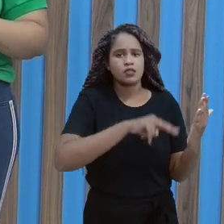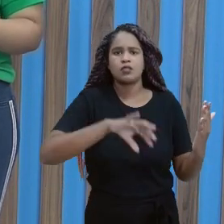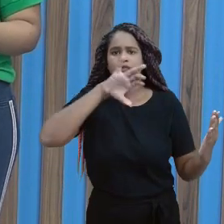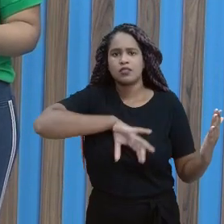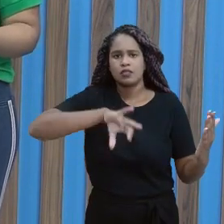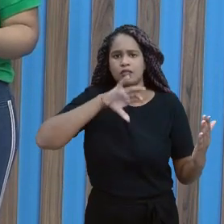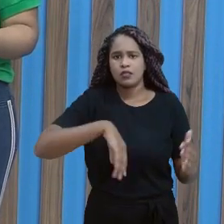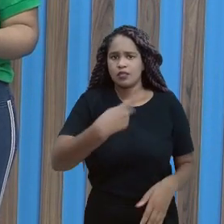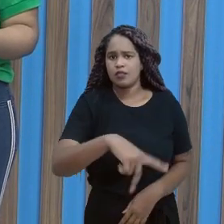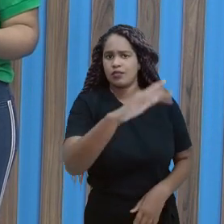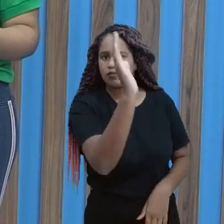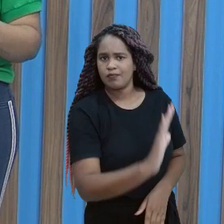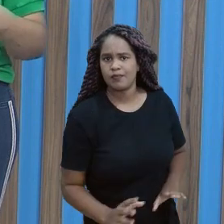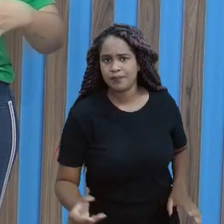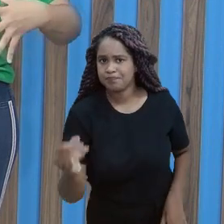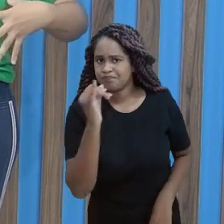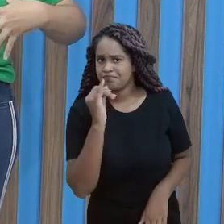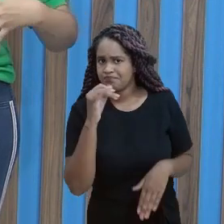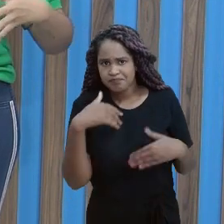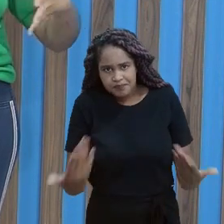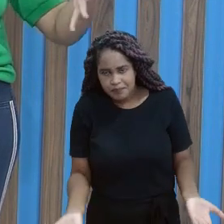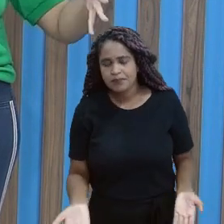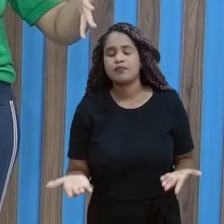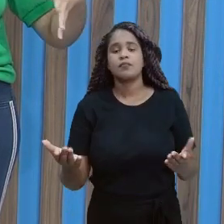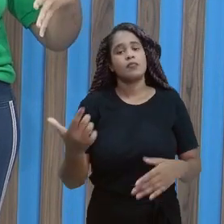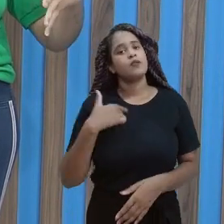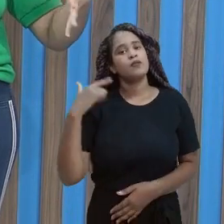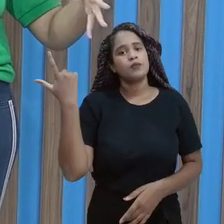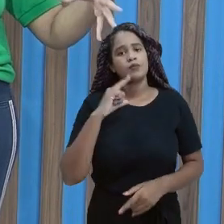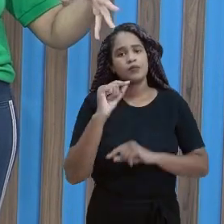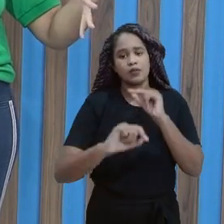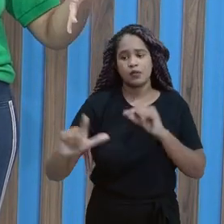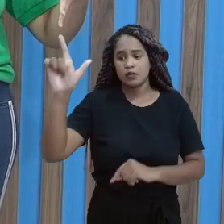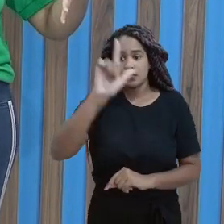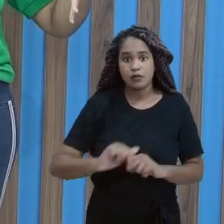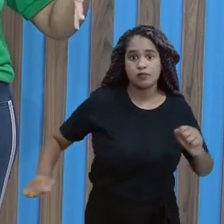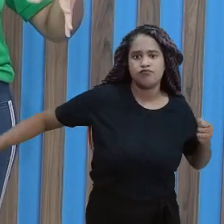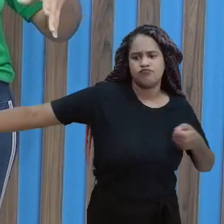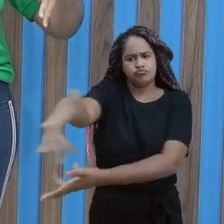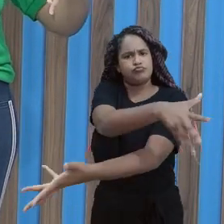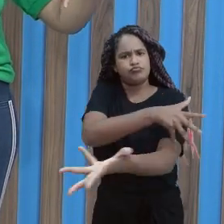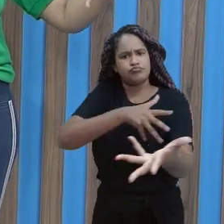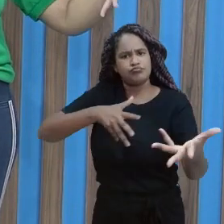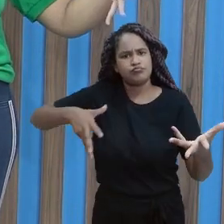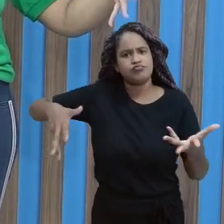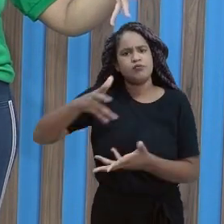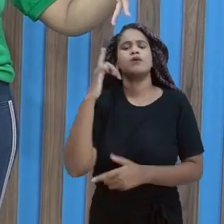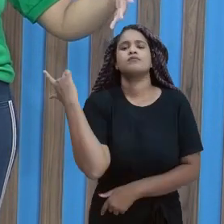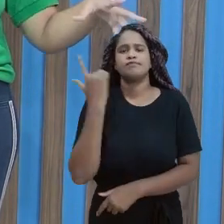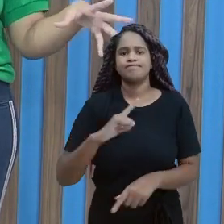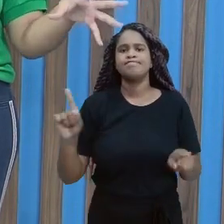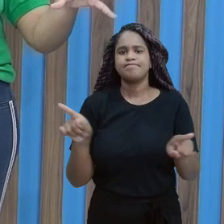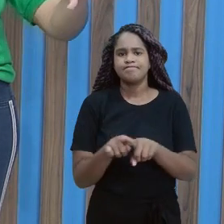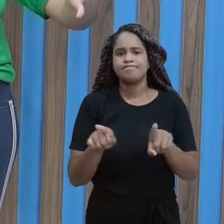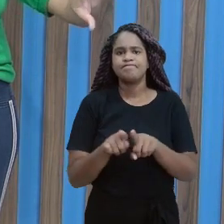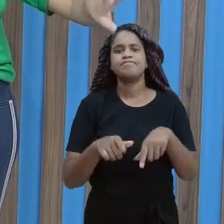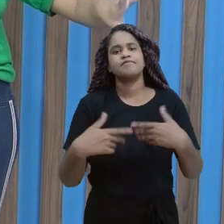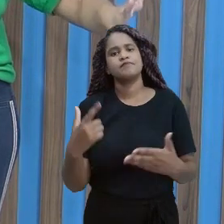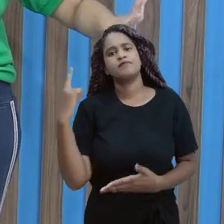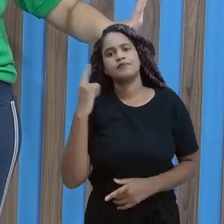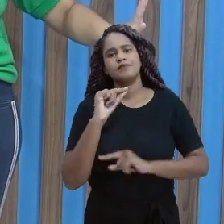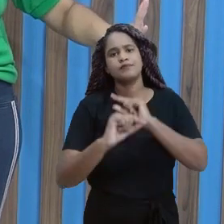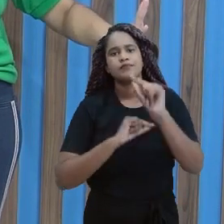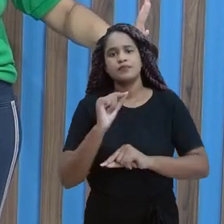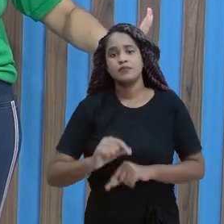português brasileiro, por exemplo. Então, eu consigo fazer com que a literatura ela se expanda, tá certo? E consiga